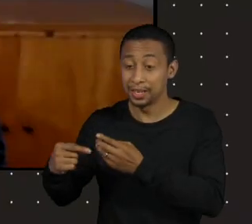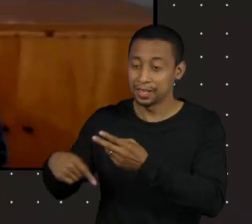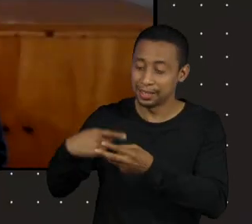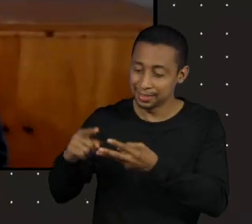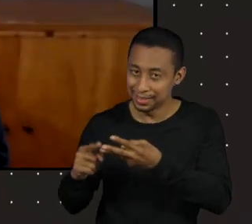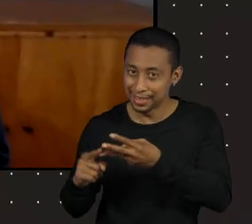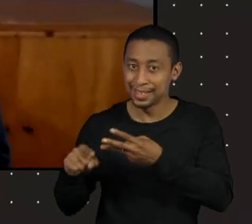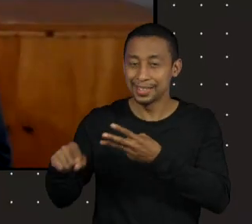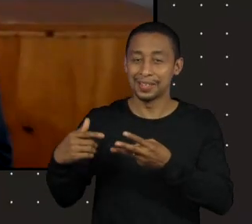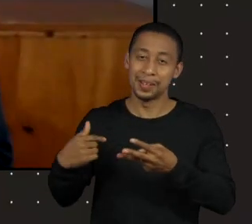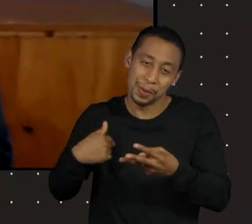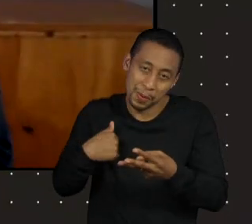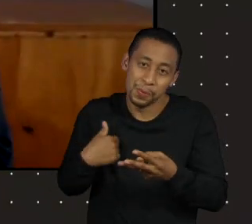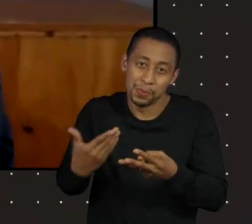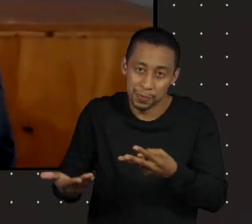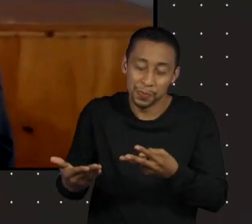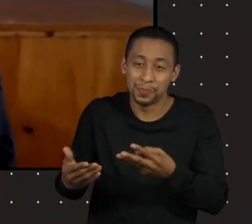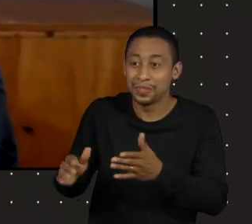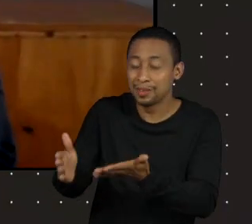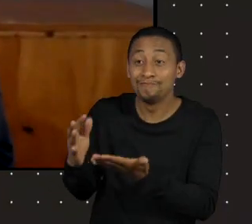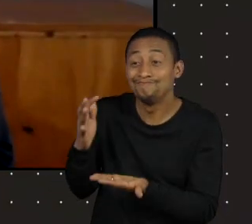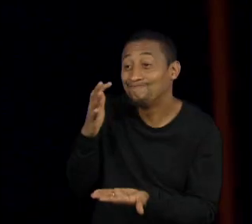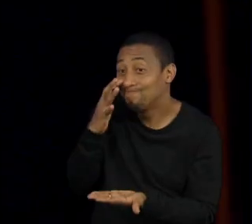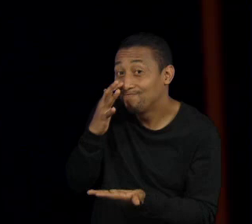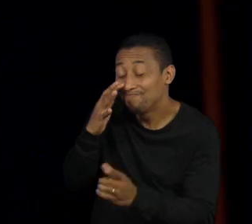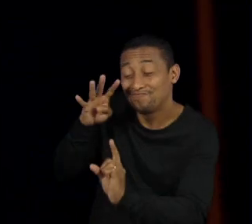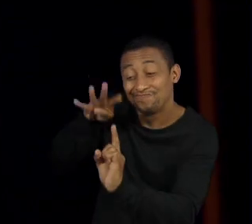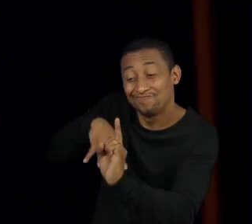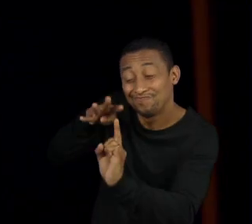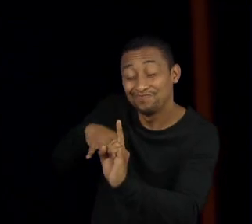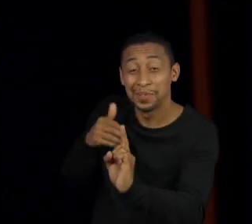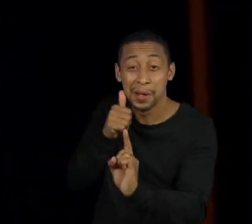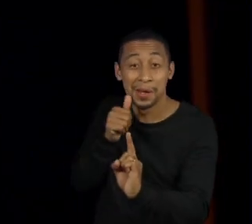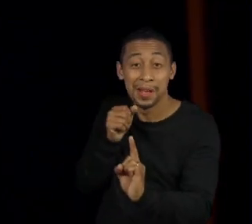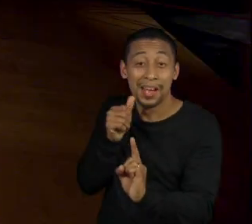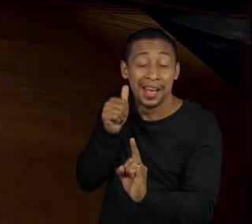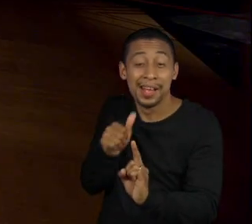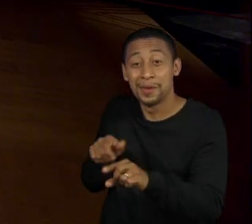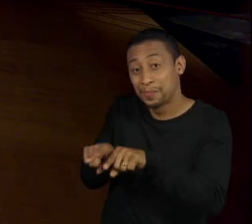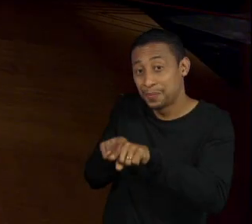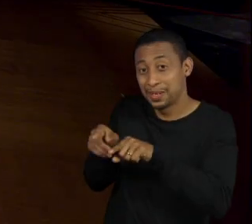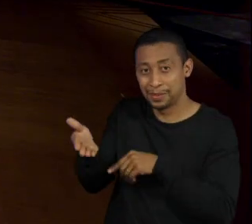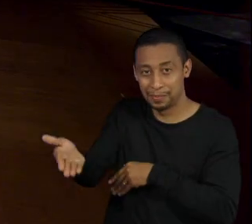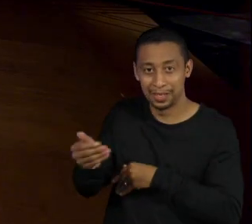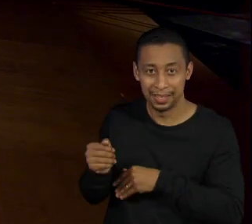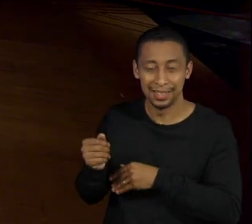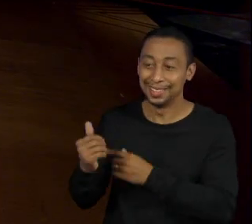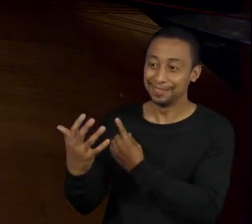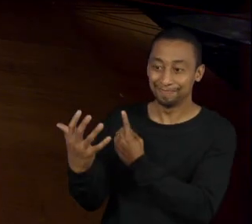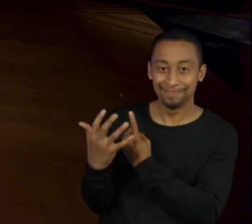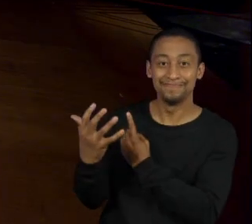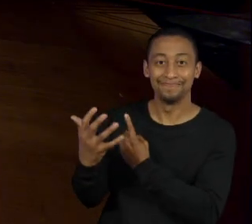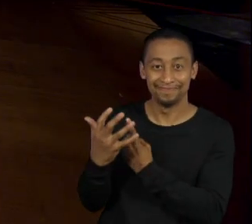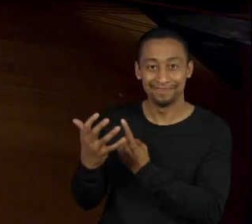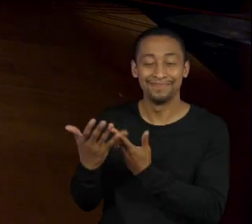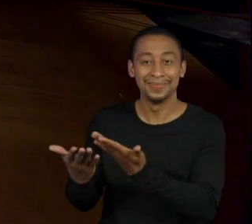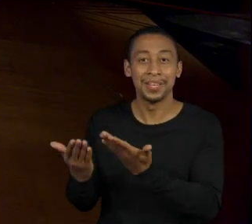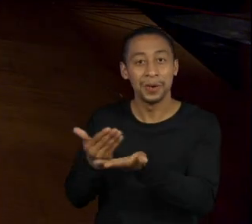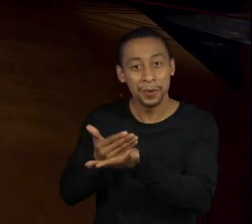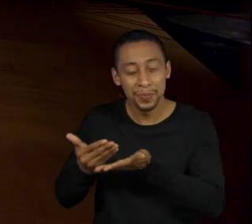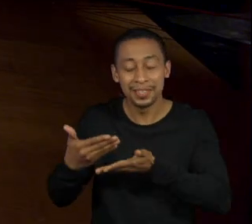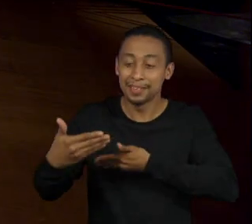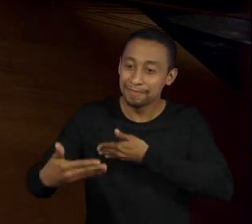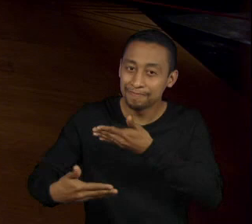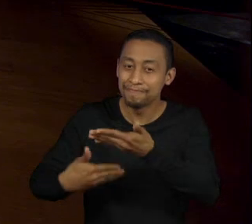era também, assim, eu era fã da minha irmã, né? Então tudo que ela fazia também me inspirava um pouco, e aí eu comecei a ver a Cíntia